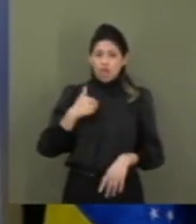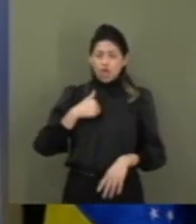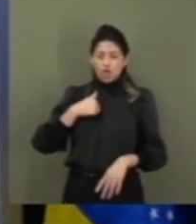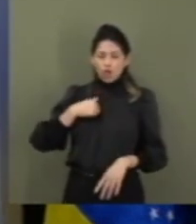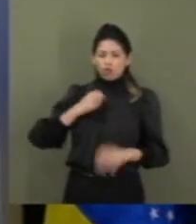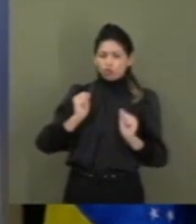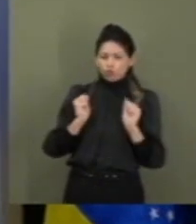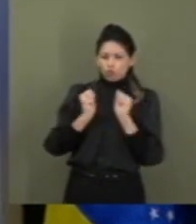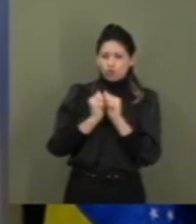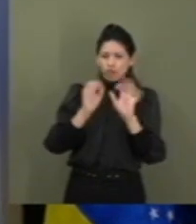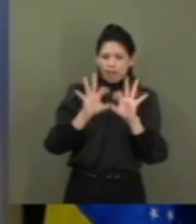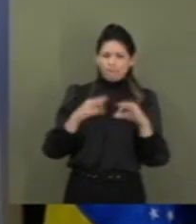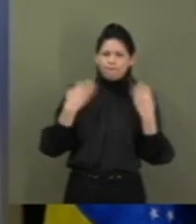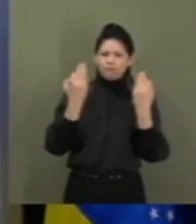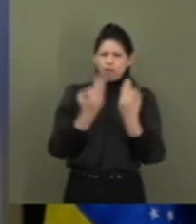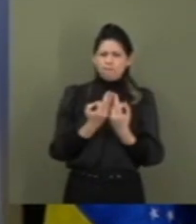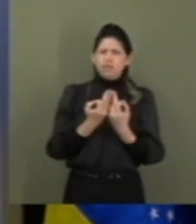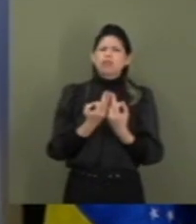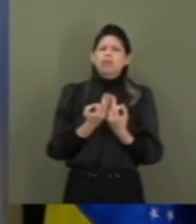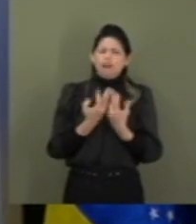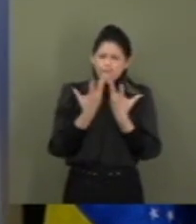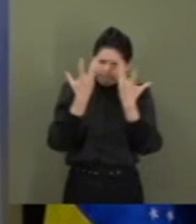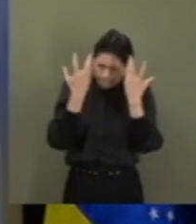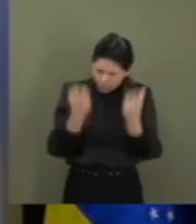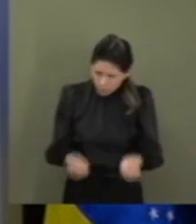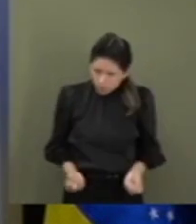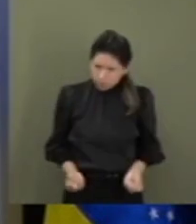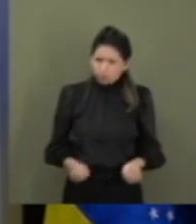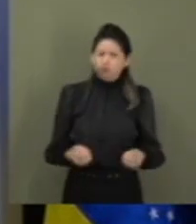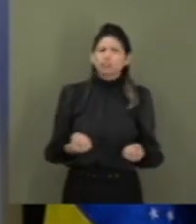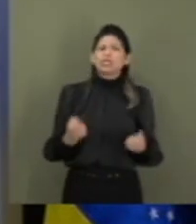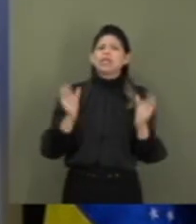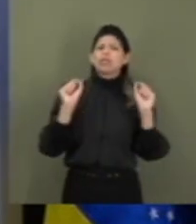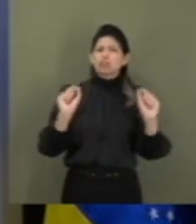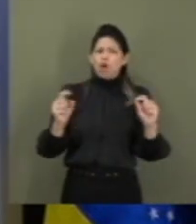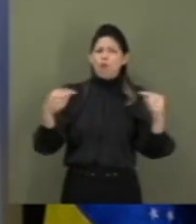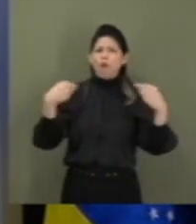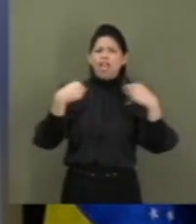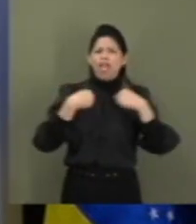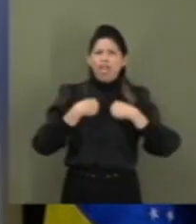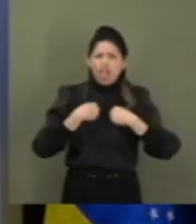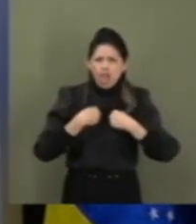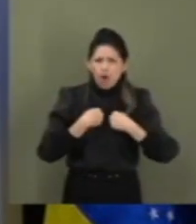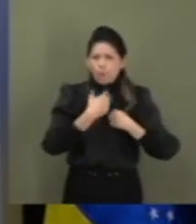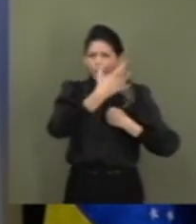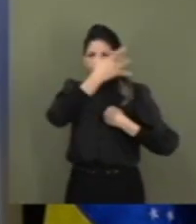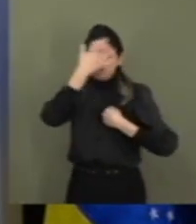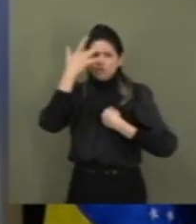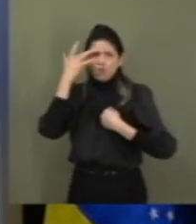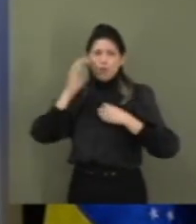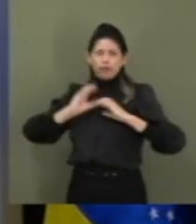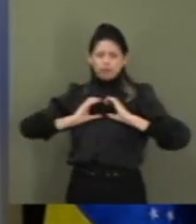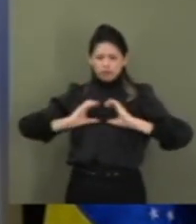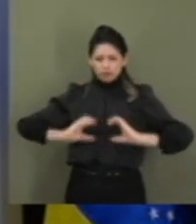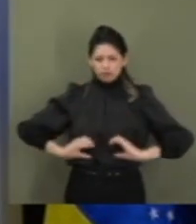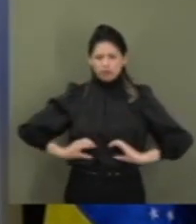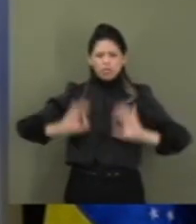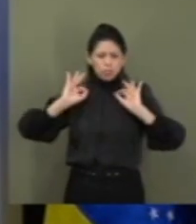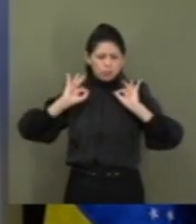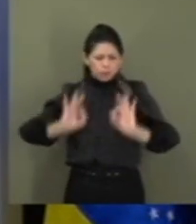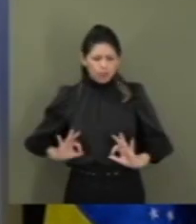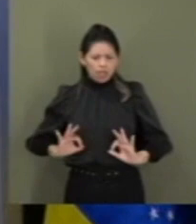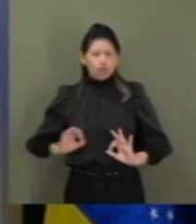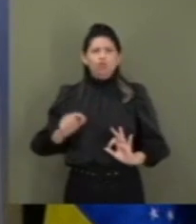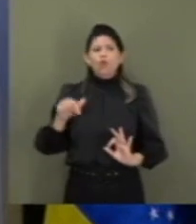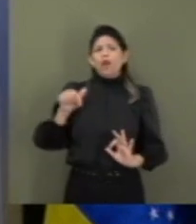convocação que não é de movimento nenhum. É uma convocação que eu, como cidadão, porque aqui no Senado nós